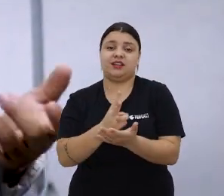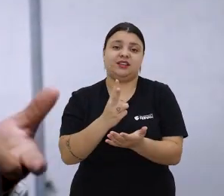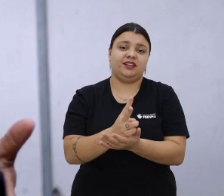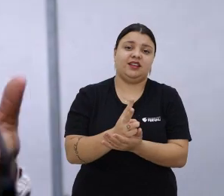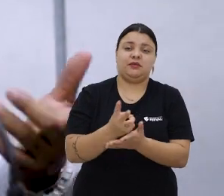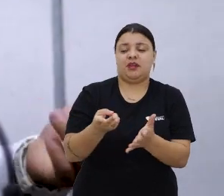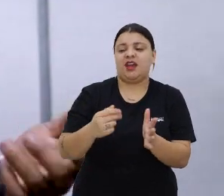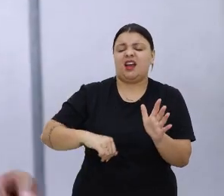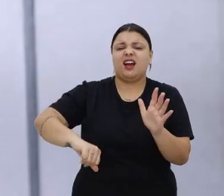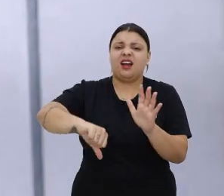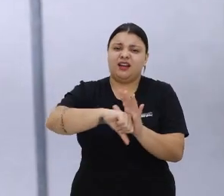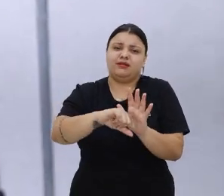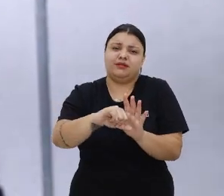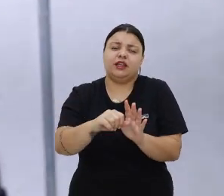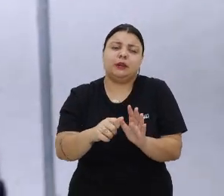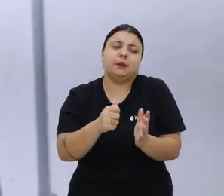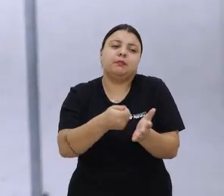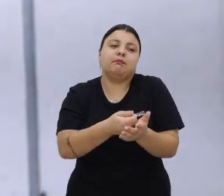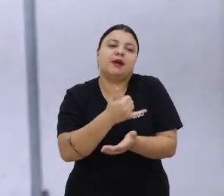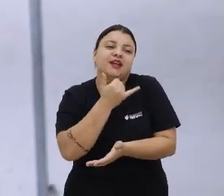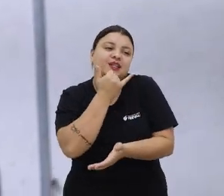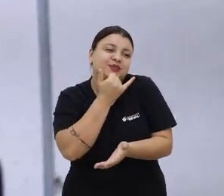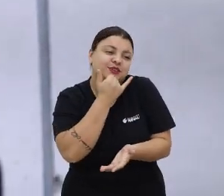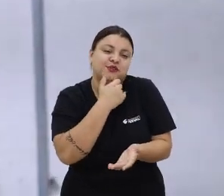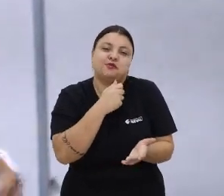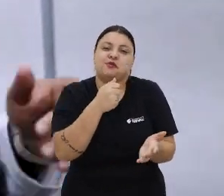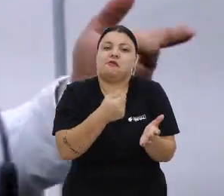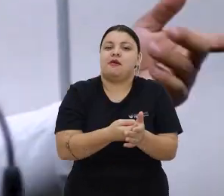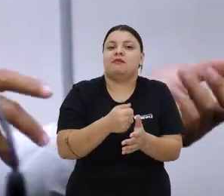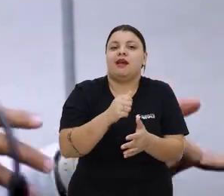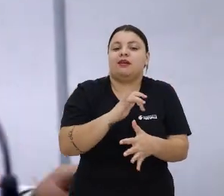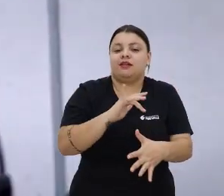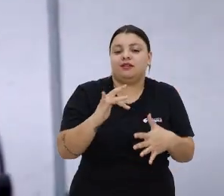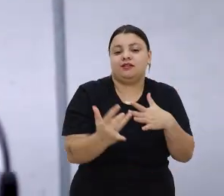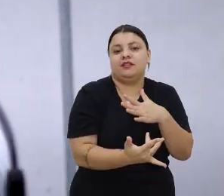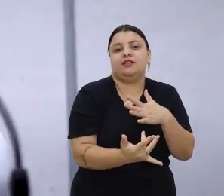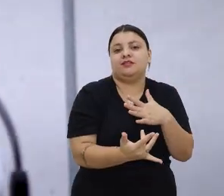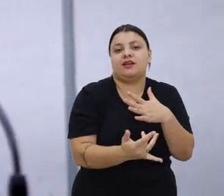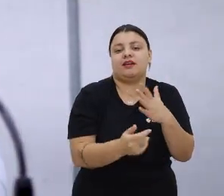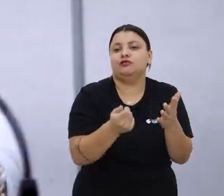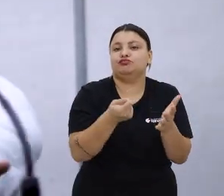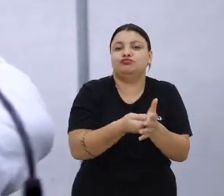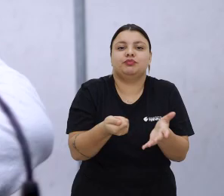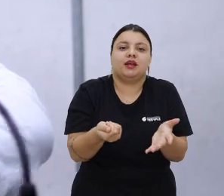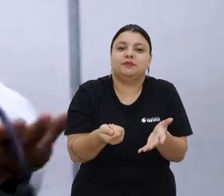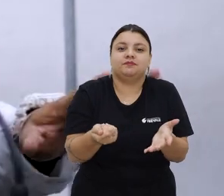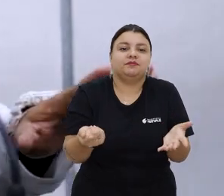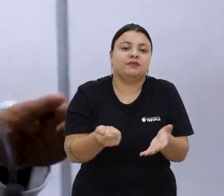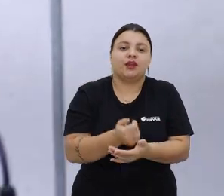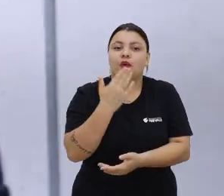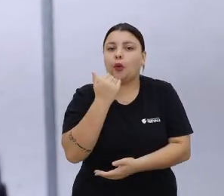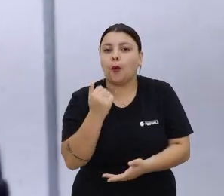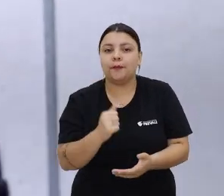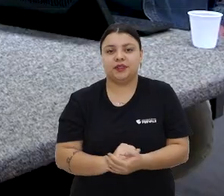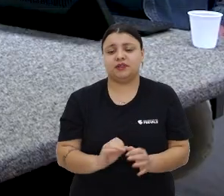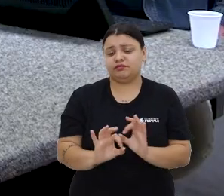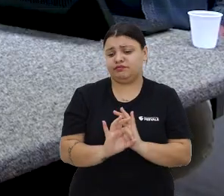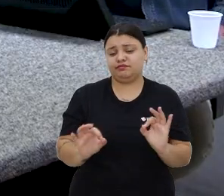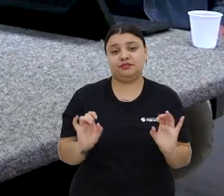menor e é pago com pedido de desculpas, uma retratação pública, uma cesta básica, um trabalho comunitário e morre na